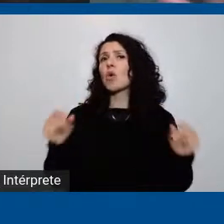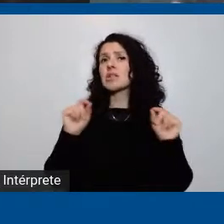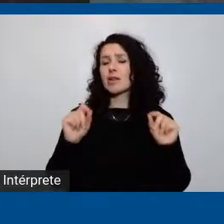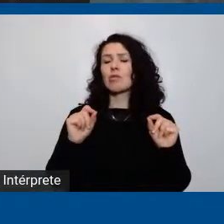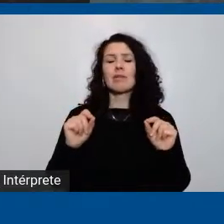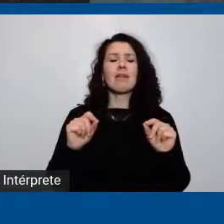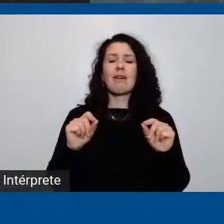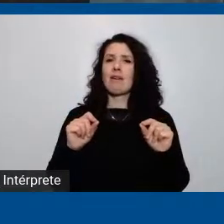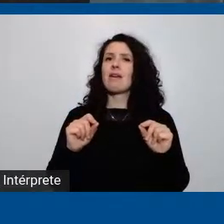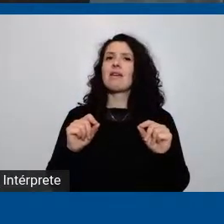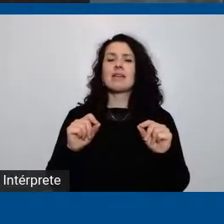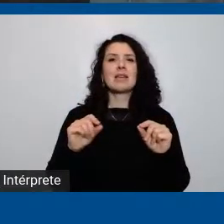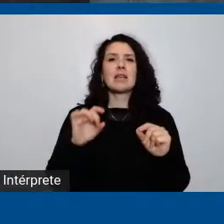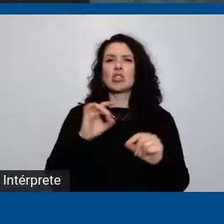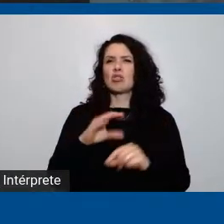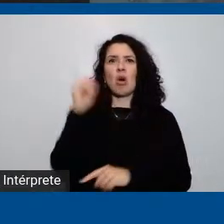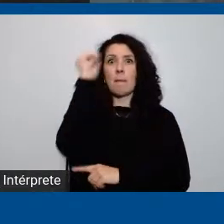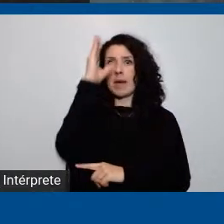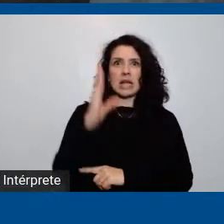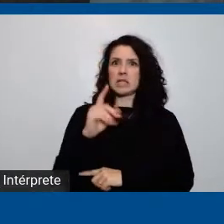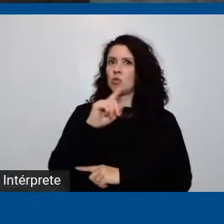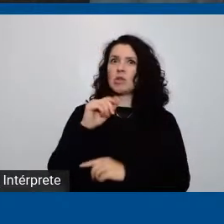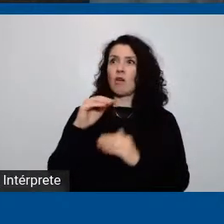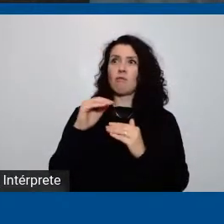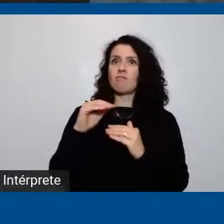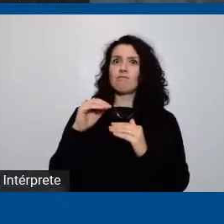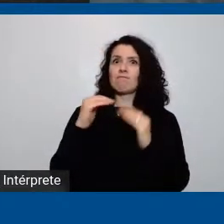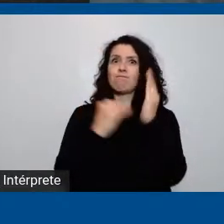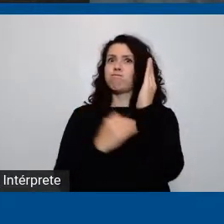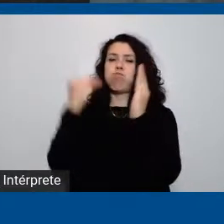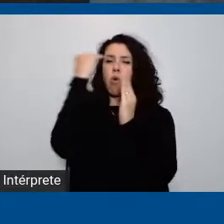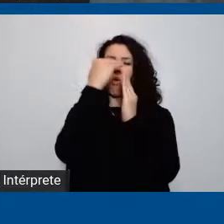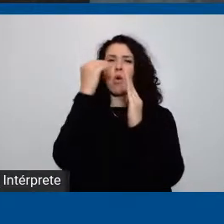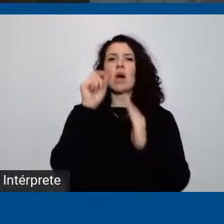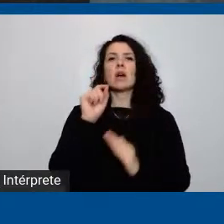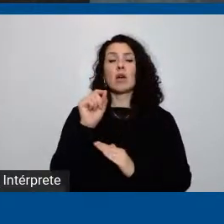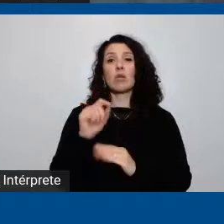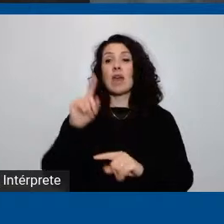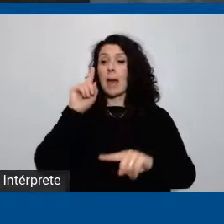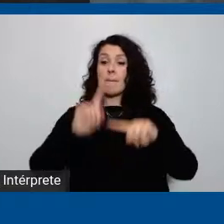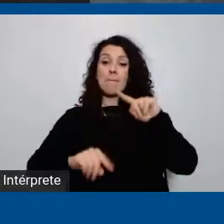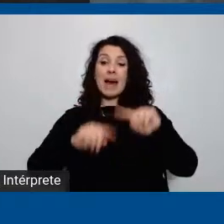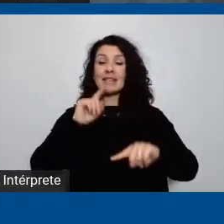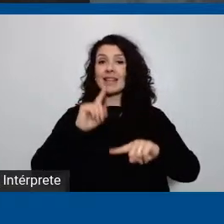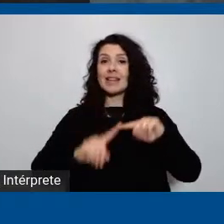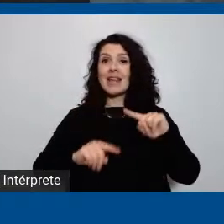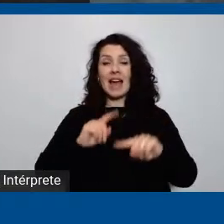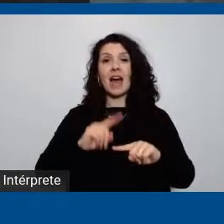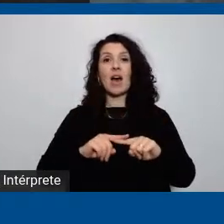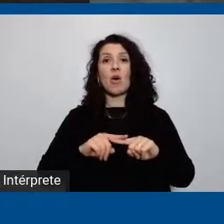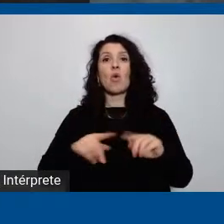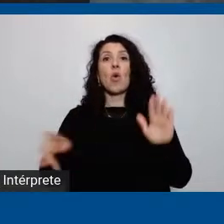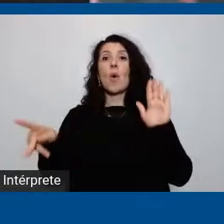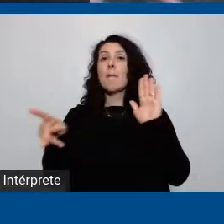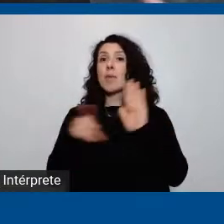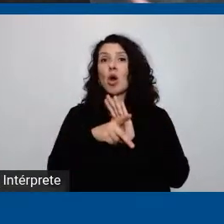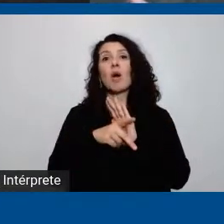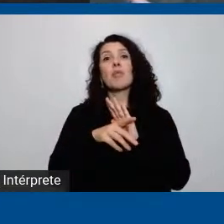extrapola o Brasil, né? Que é o material relativo a Dakar,